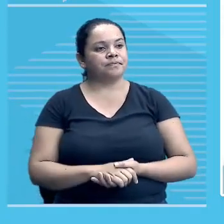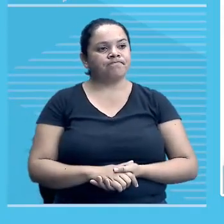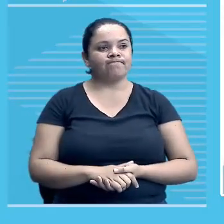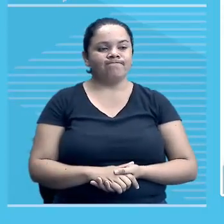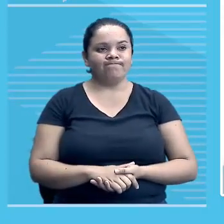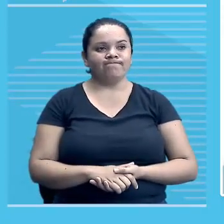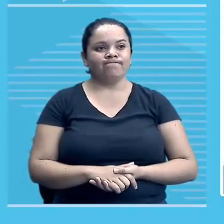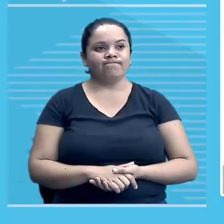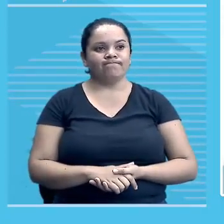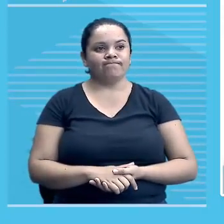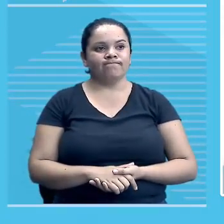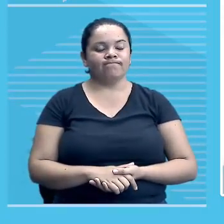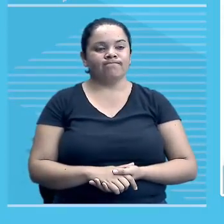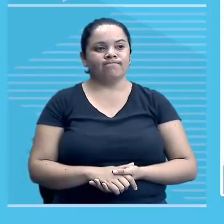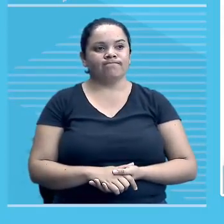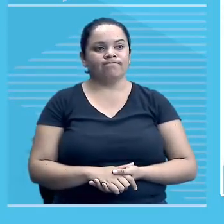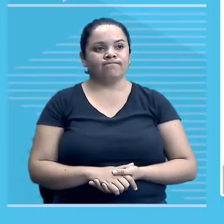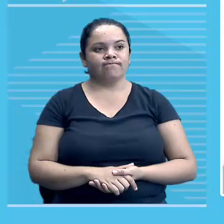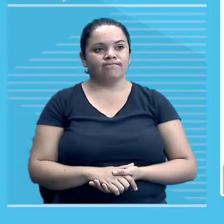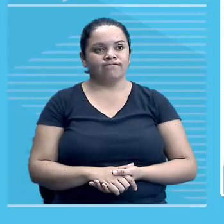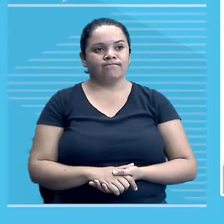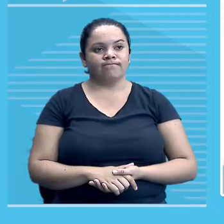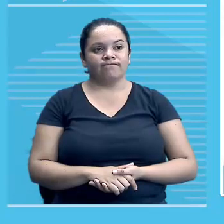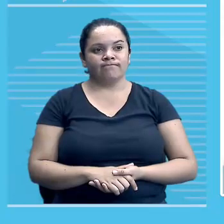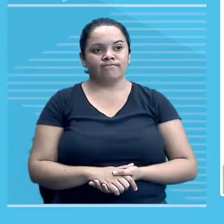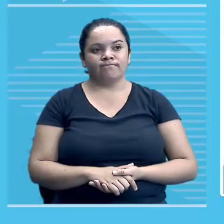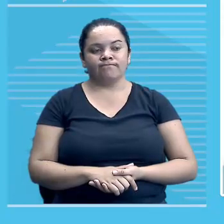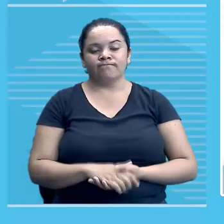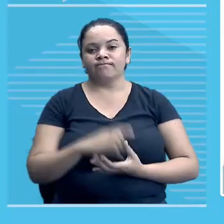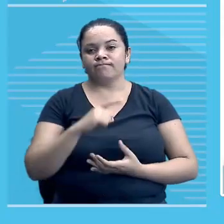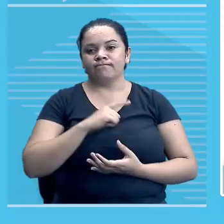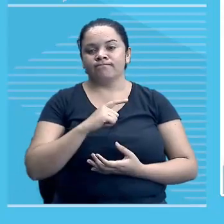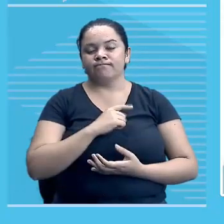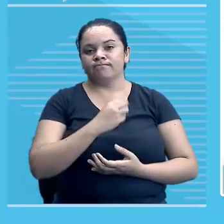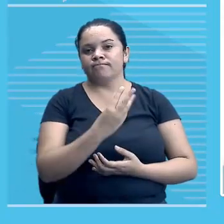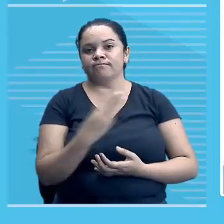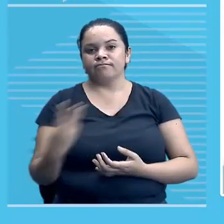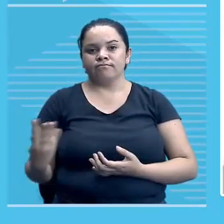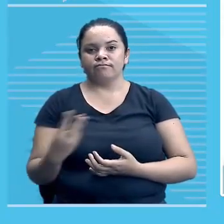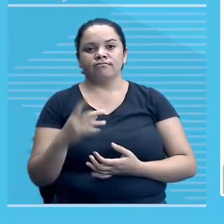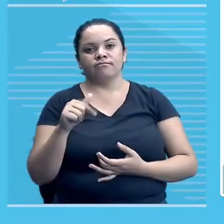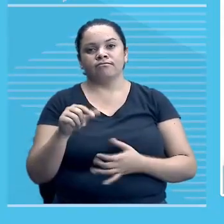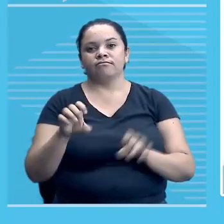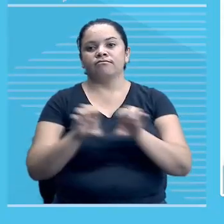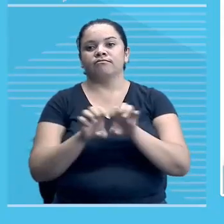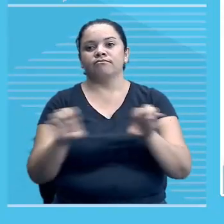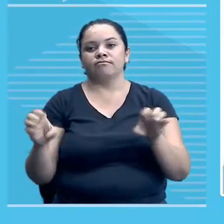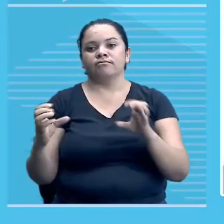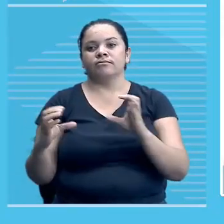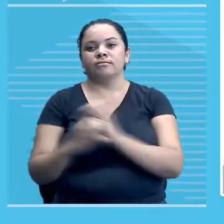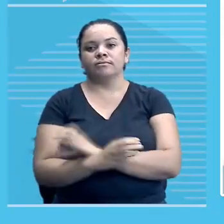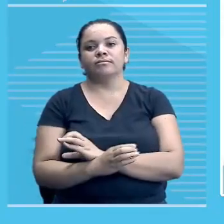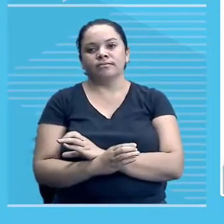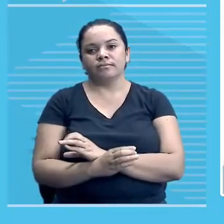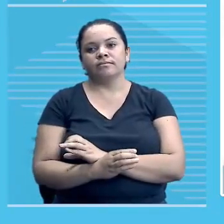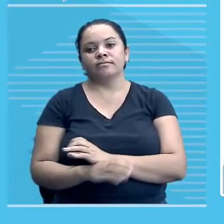E ela, nós temos aqui os três coeficientes, ela é o quê?